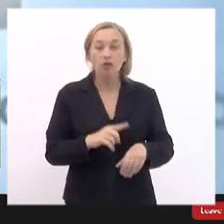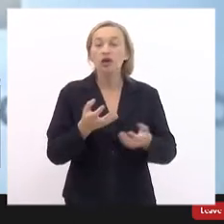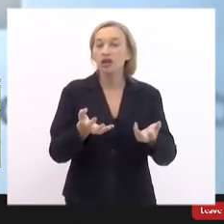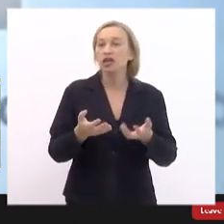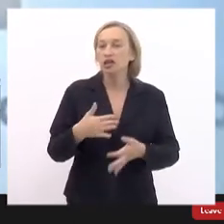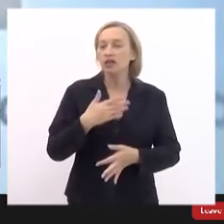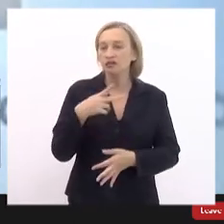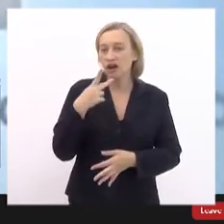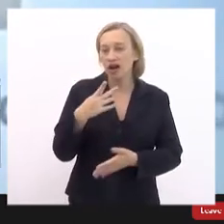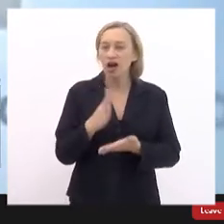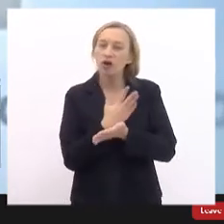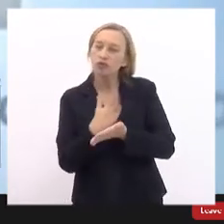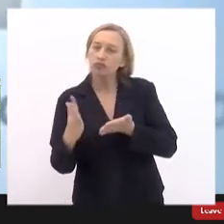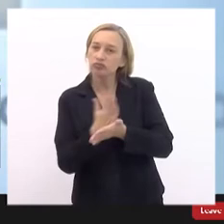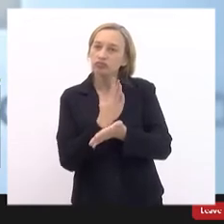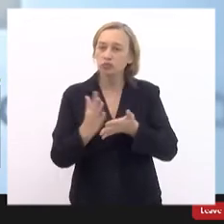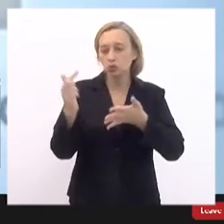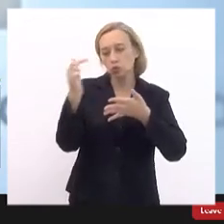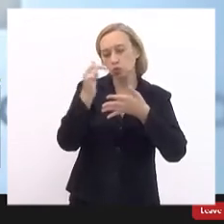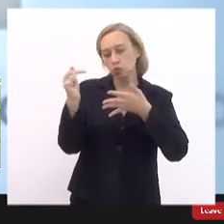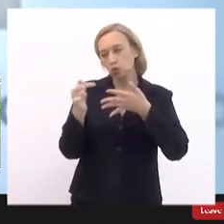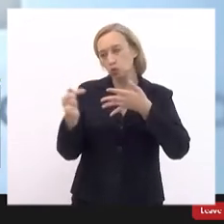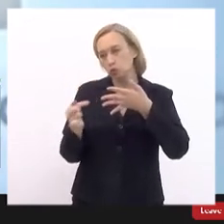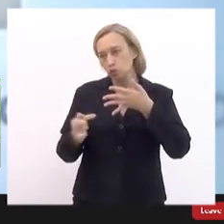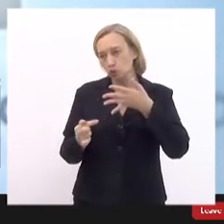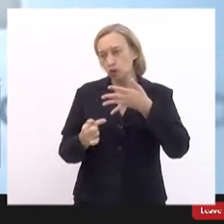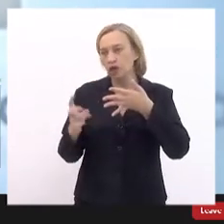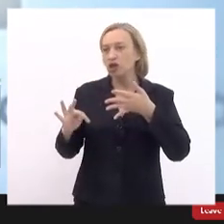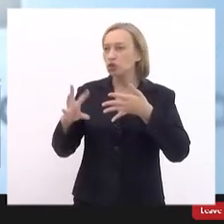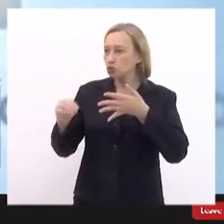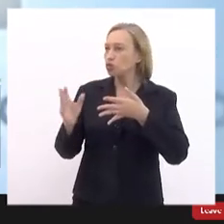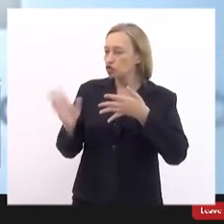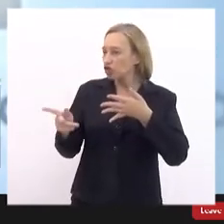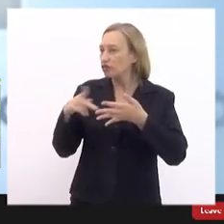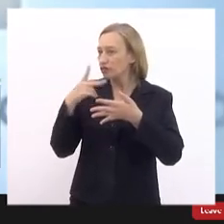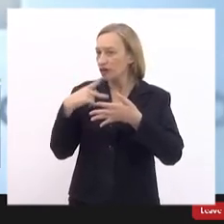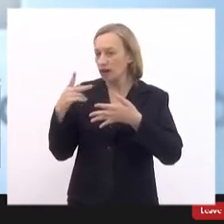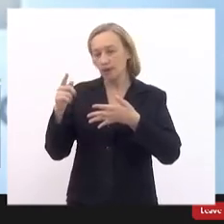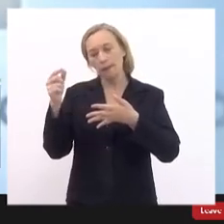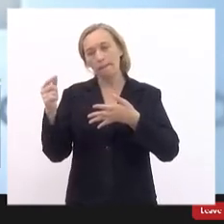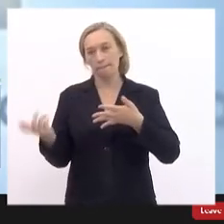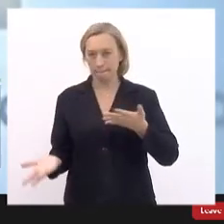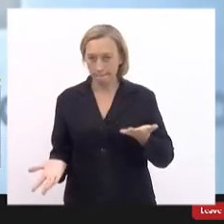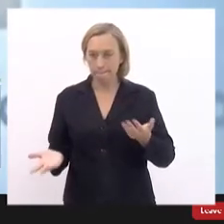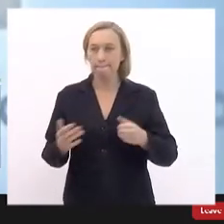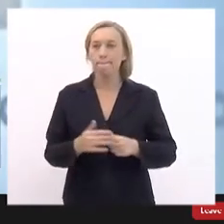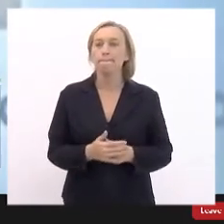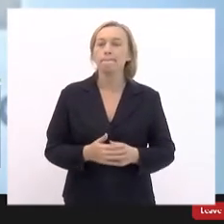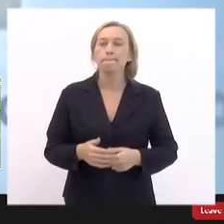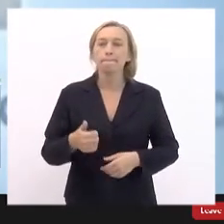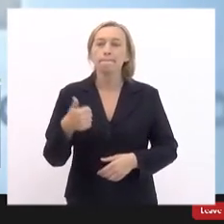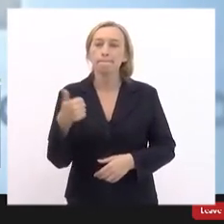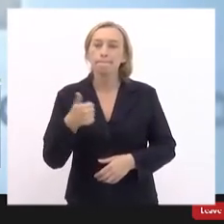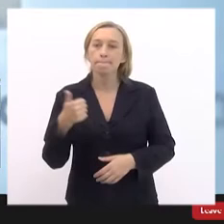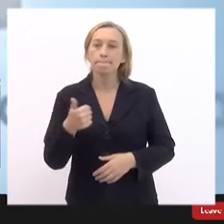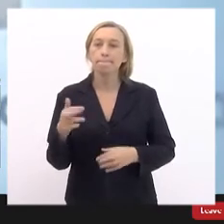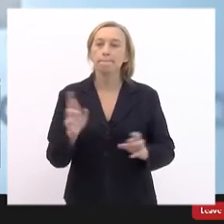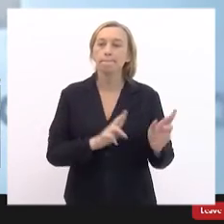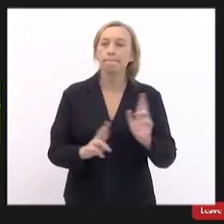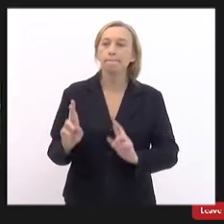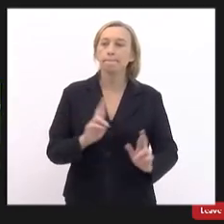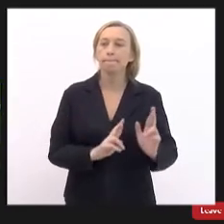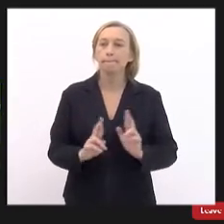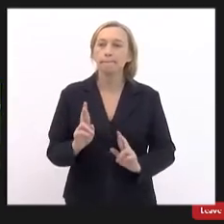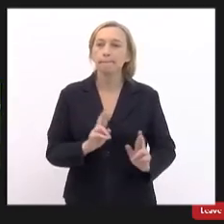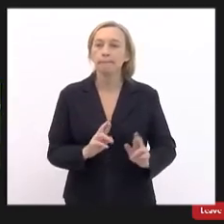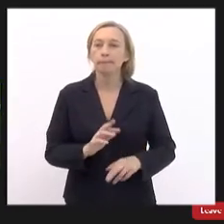fazer algumas intervenções pontuais em cima das coisas que foram ditas. A primeira coisa com relação ao...